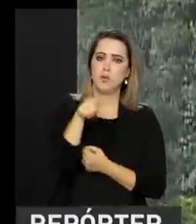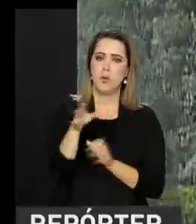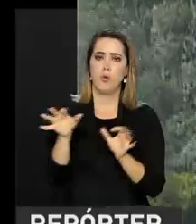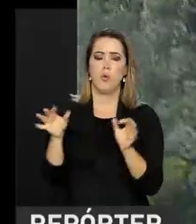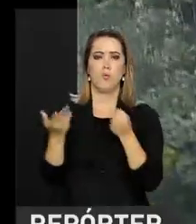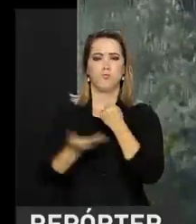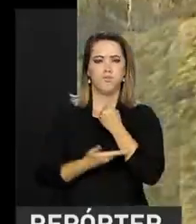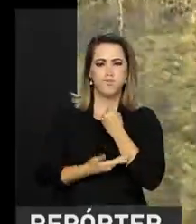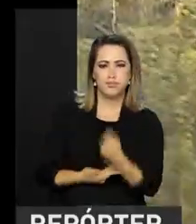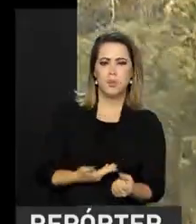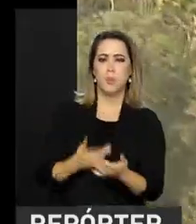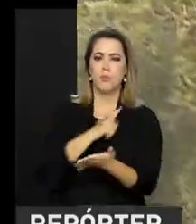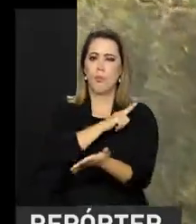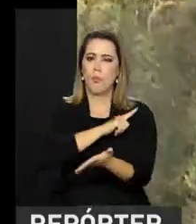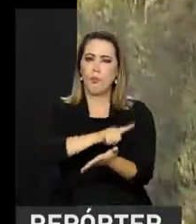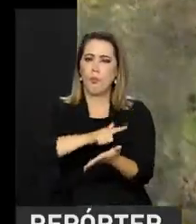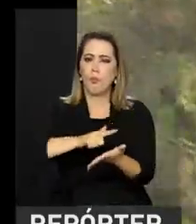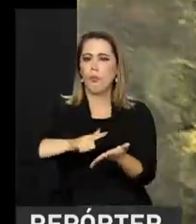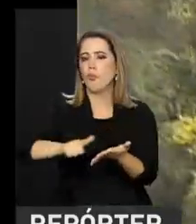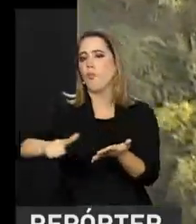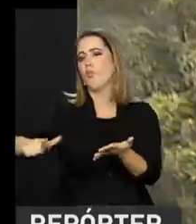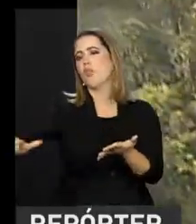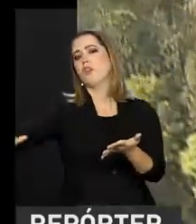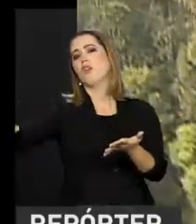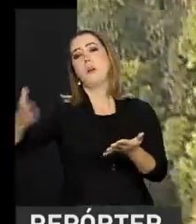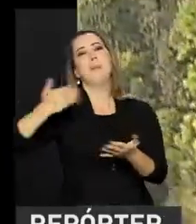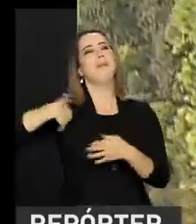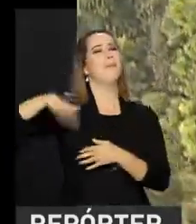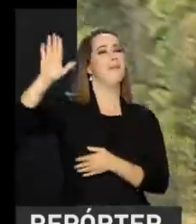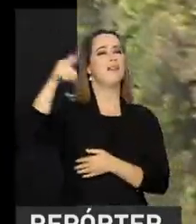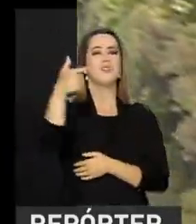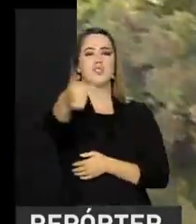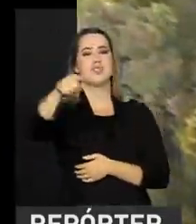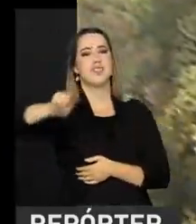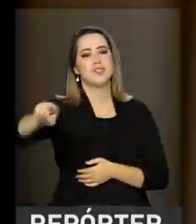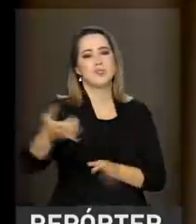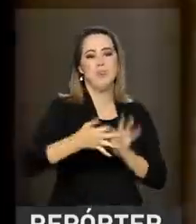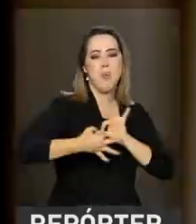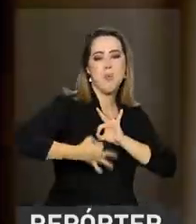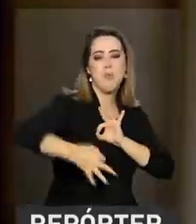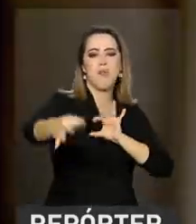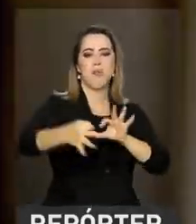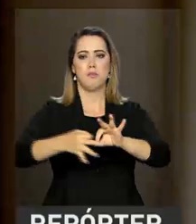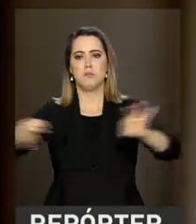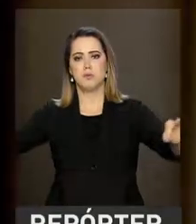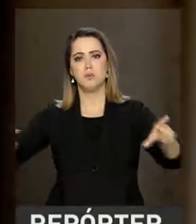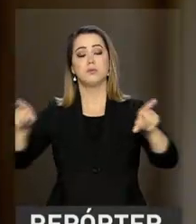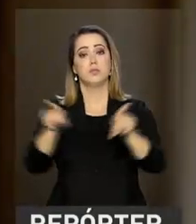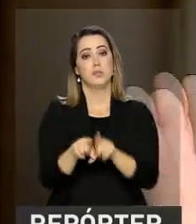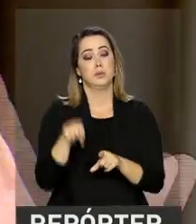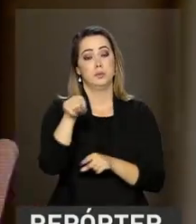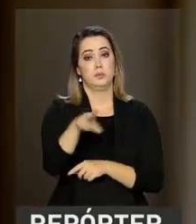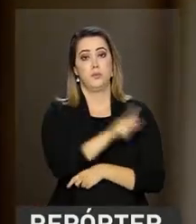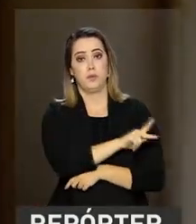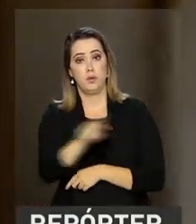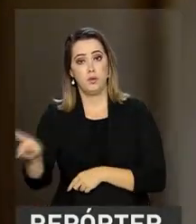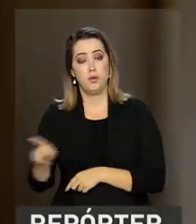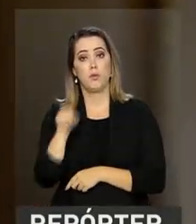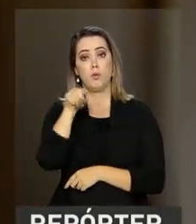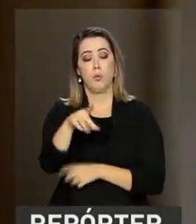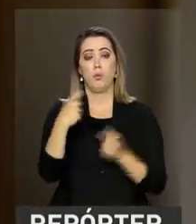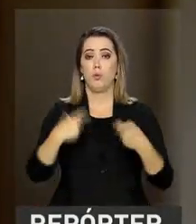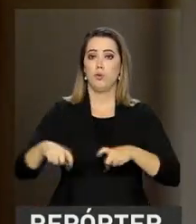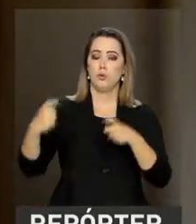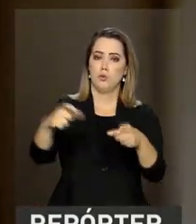na região amazônica ultrapassou 7.000 km². Para o presidente interino do órgão, a